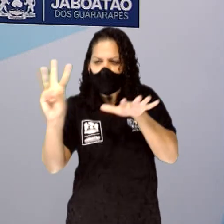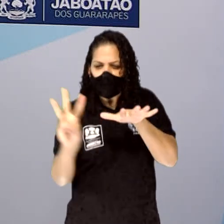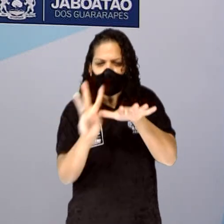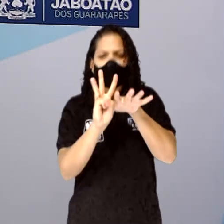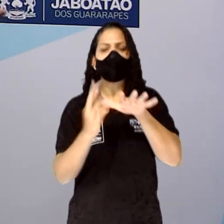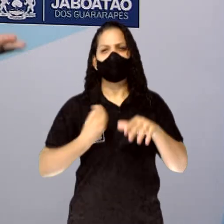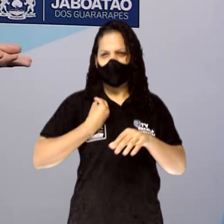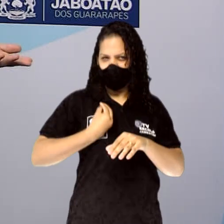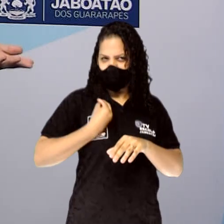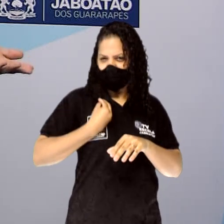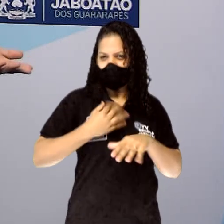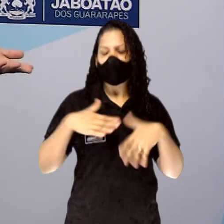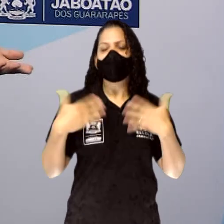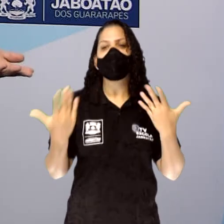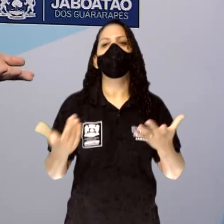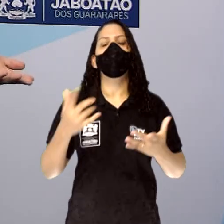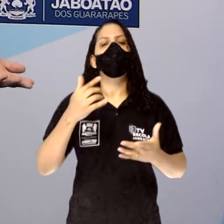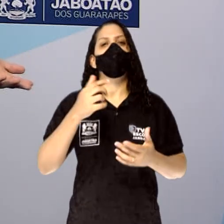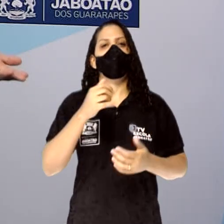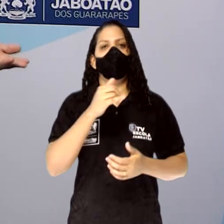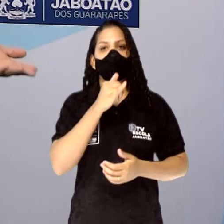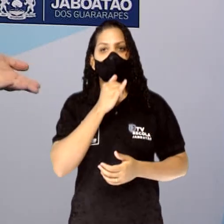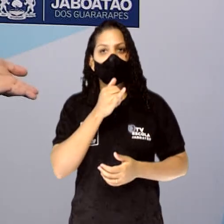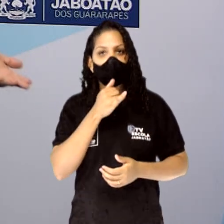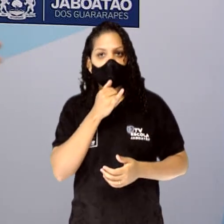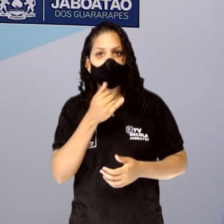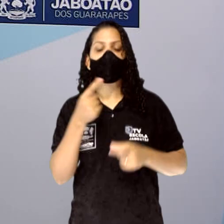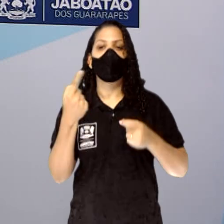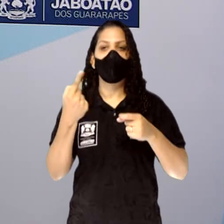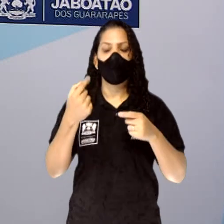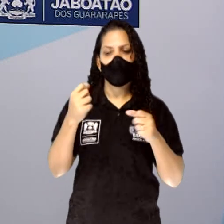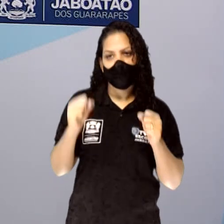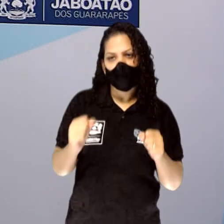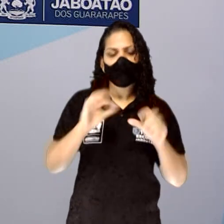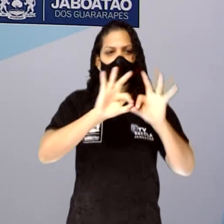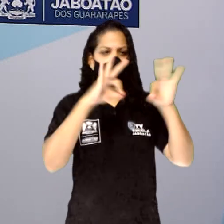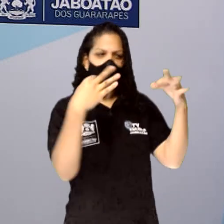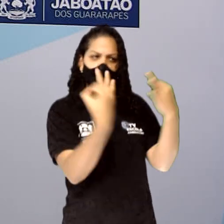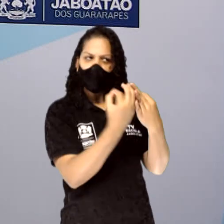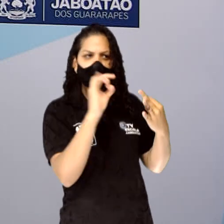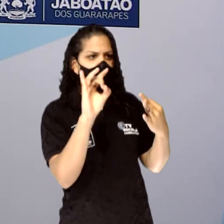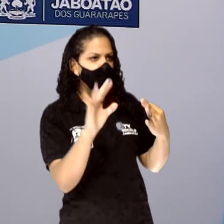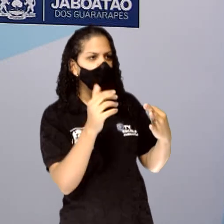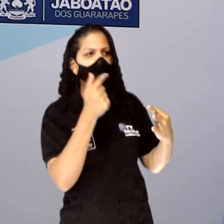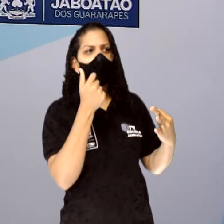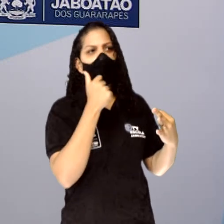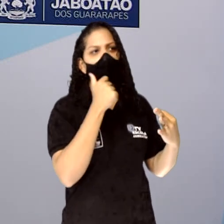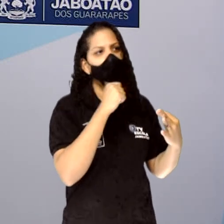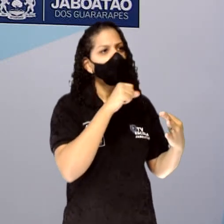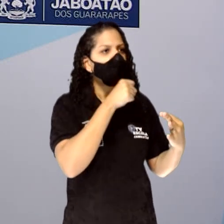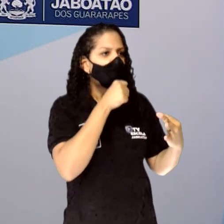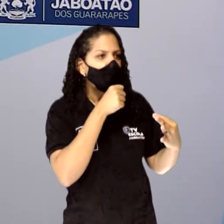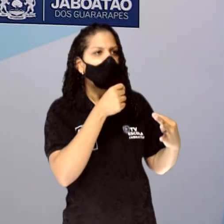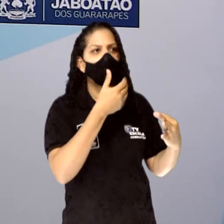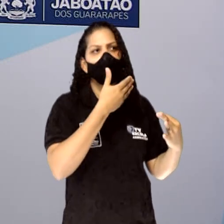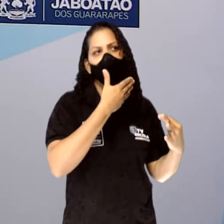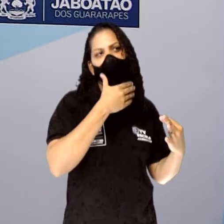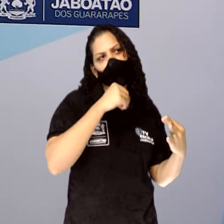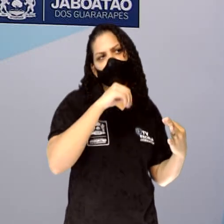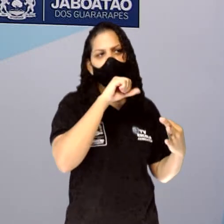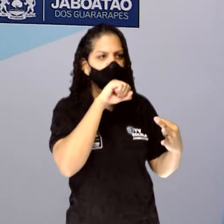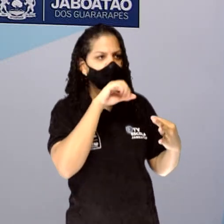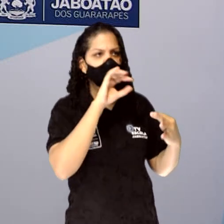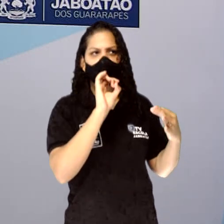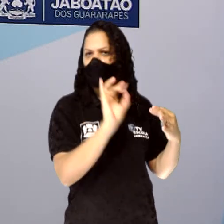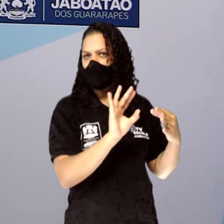exemplo, você pode ter uma family que mora apenas sua mãe e sua avó, assim como mora, por exemplo, o seu tio